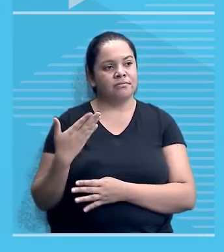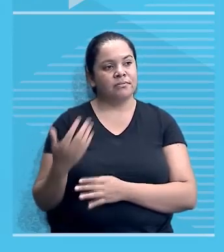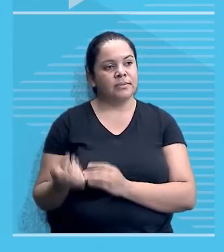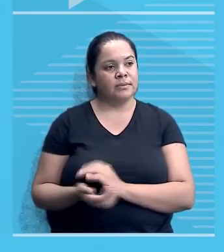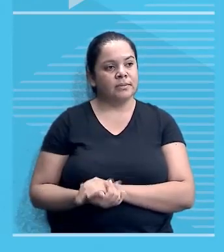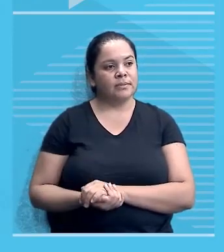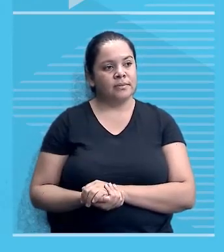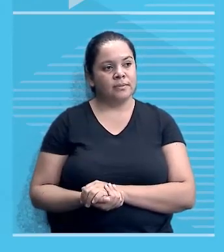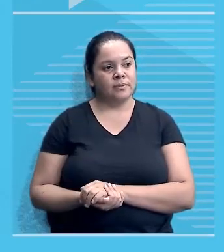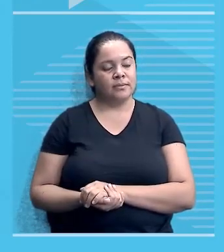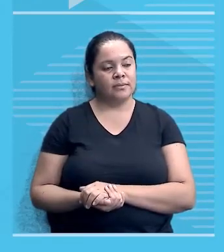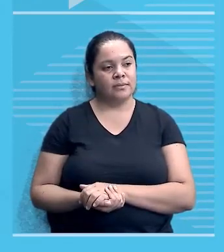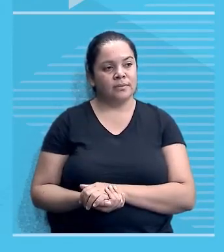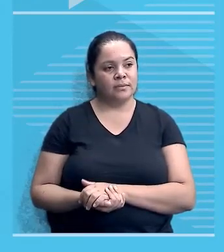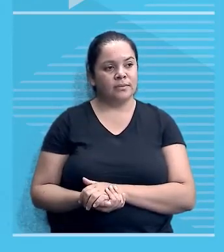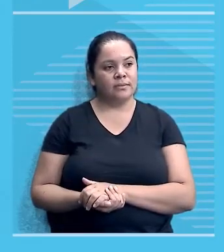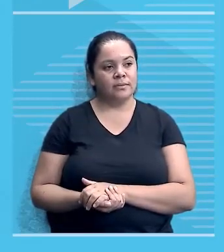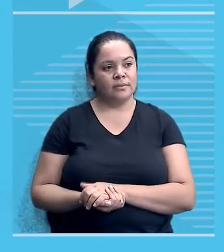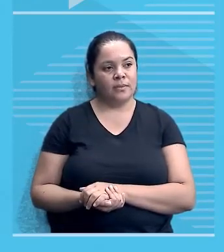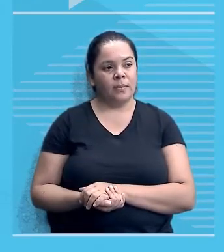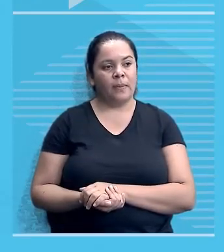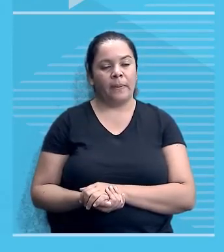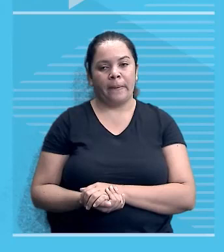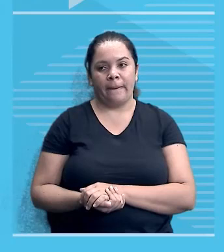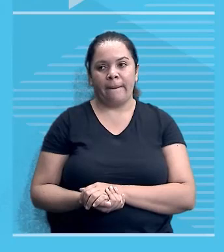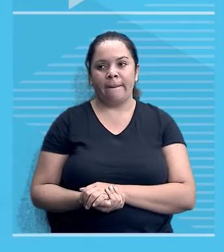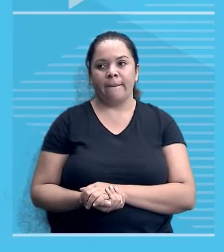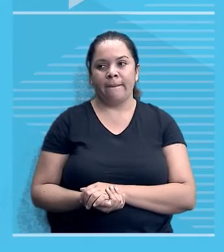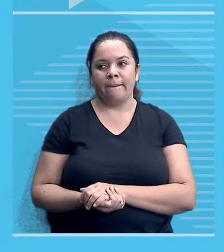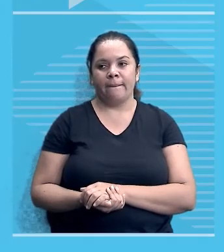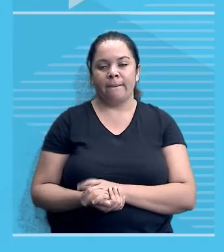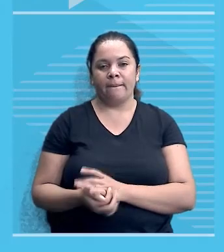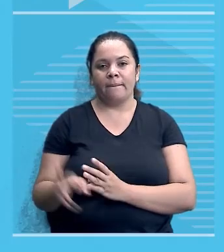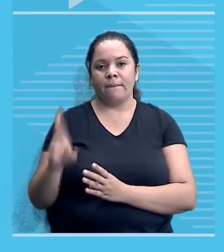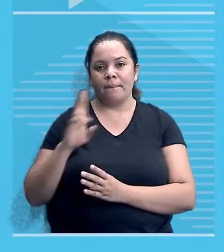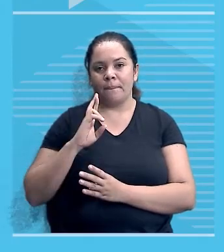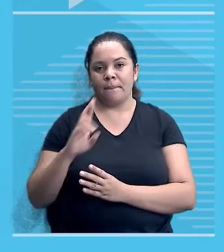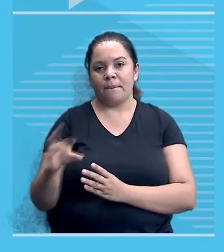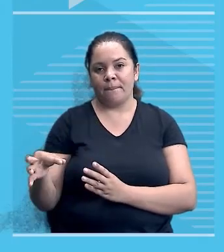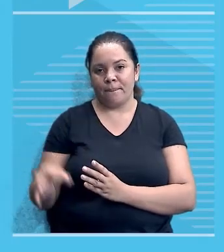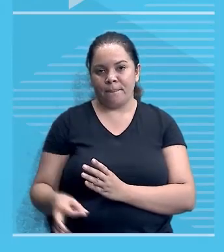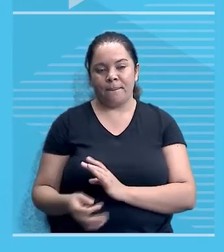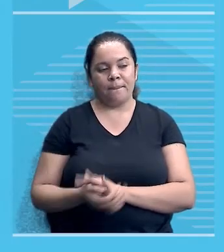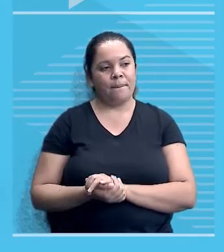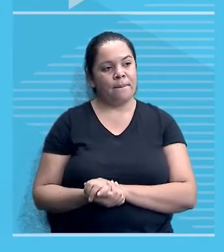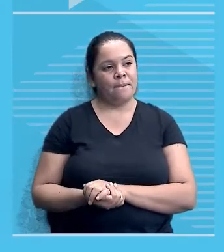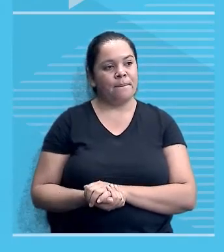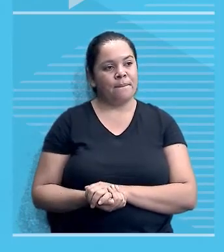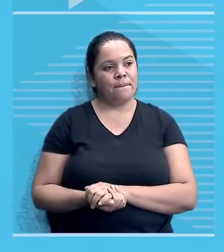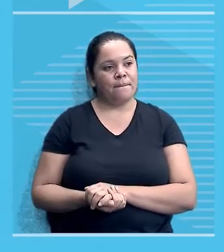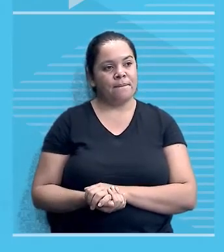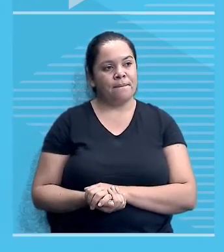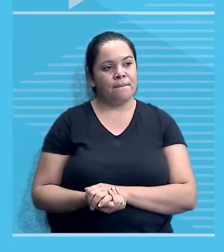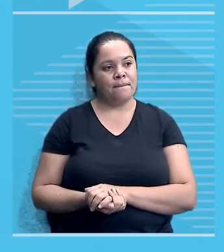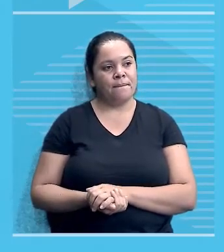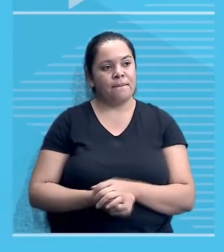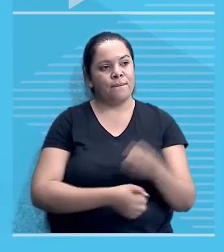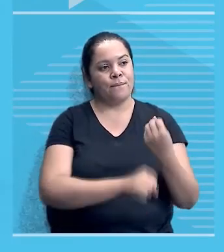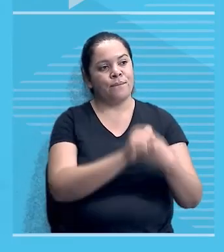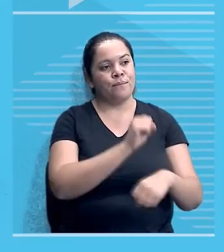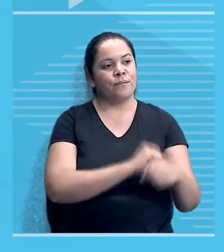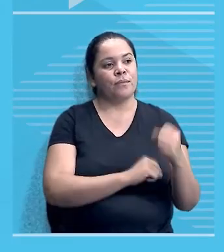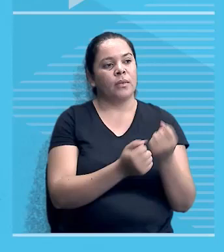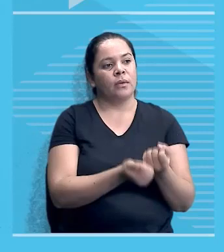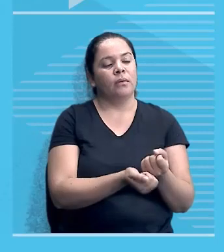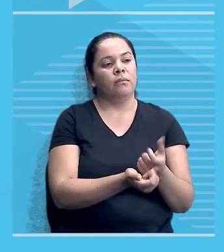migração Campo cidade exatamente essa resposta correta viu o crescimento industrial e a migração Campo cidade